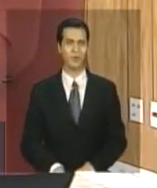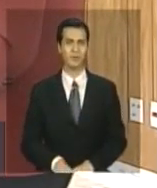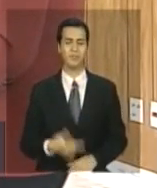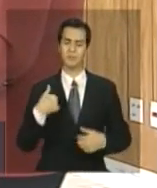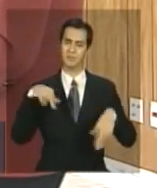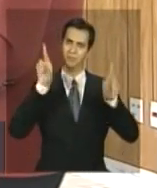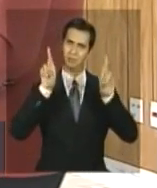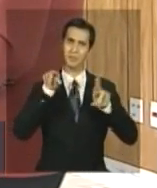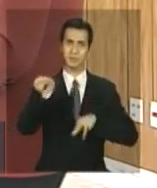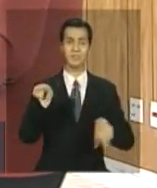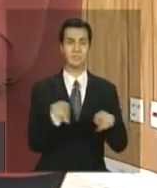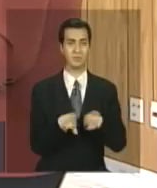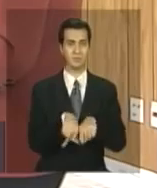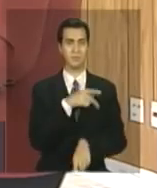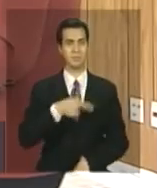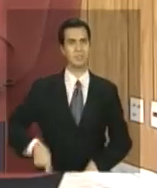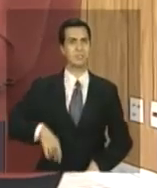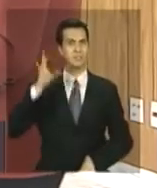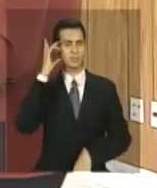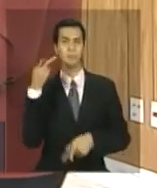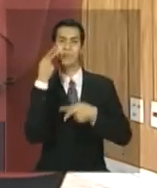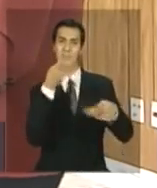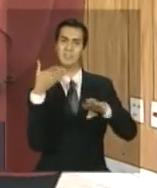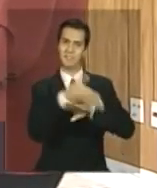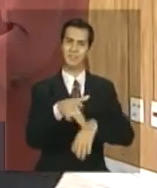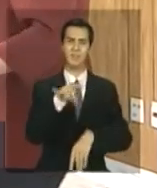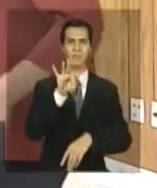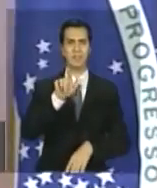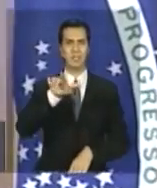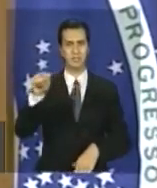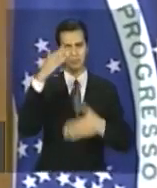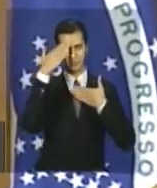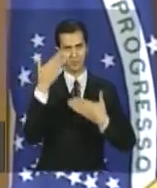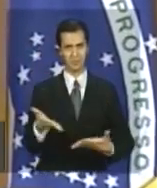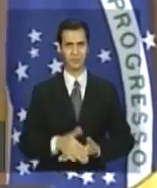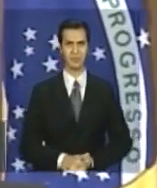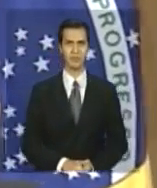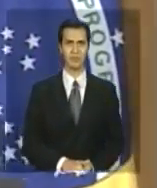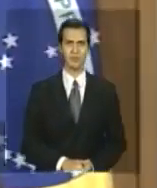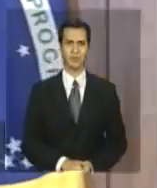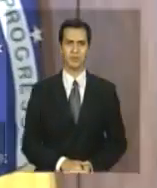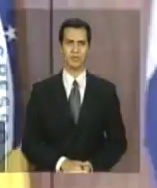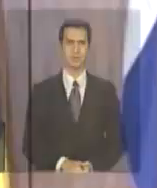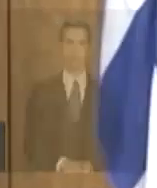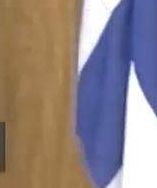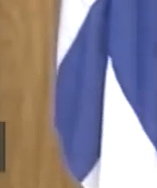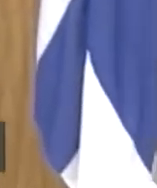firmemente que a senhora também terá tempo de visitar o meu país. Muitíssimo obrigado.